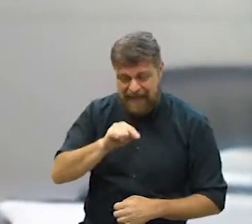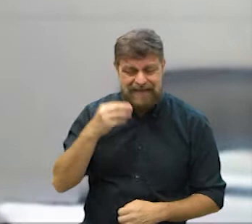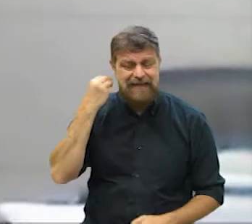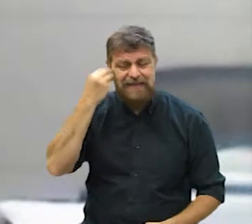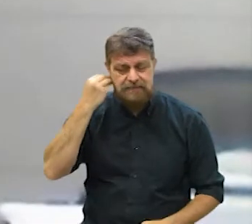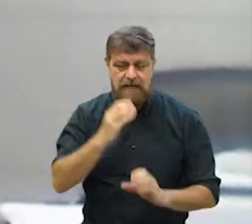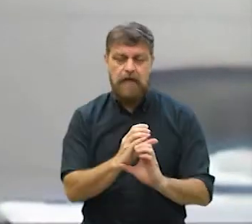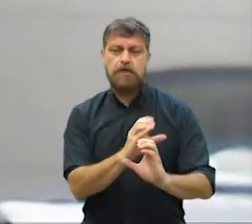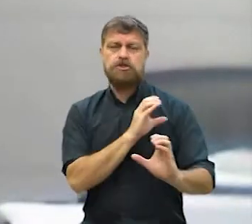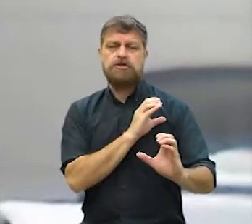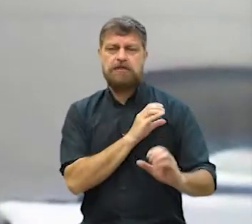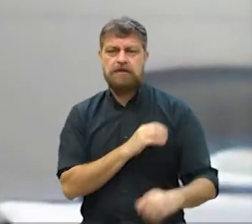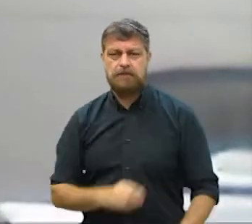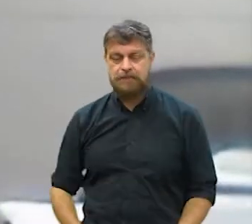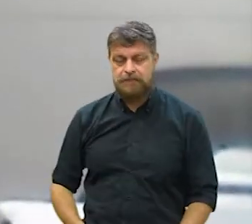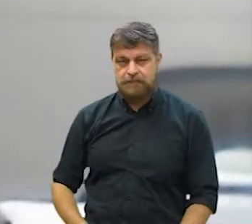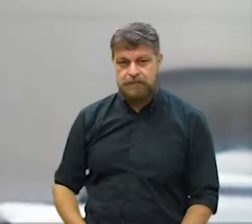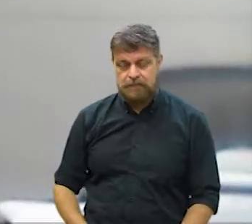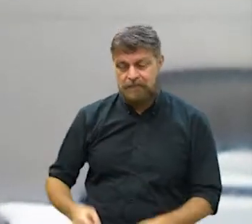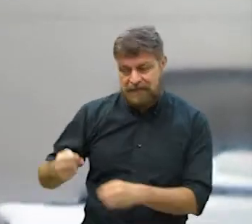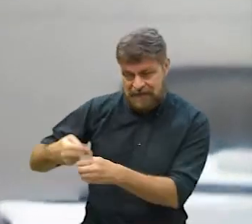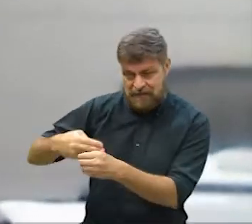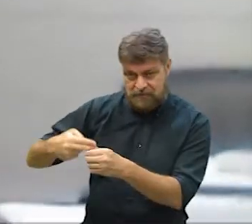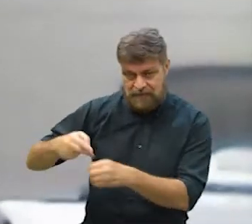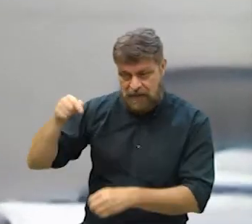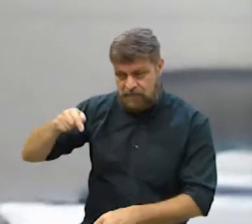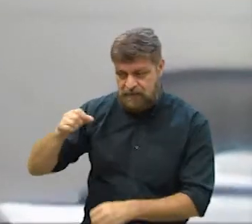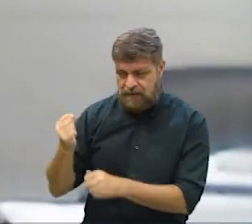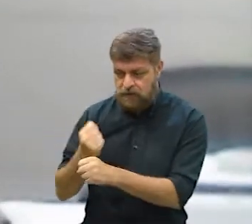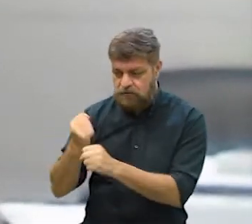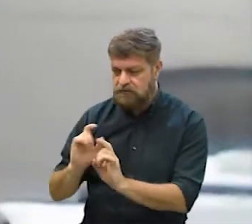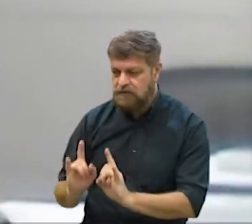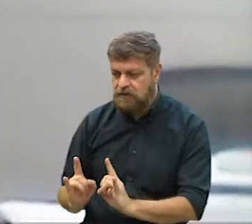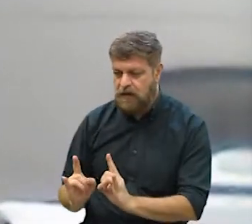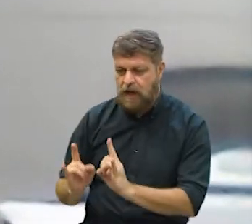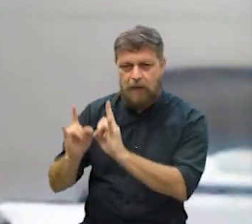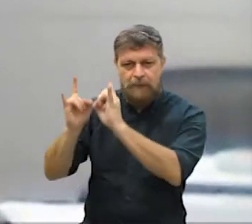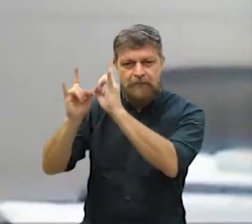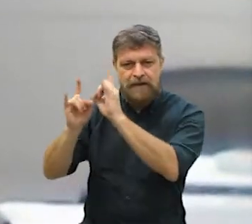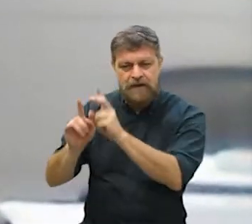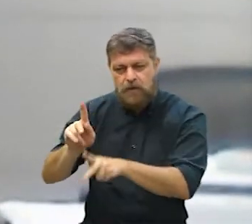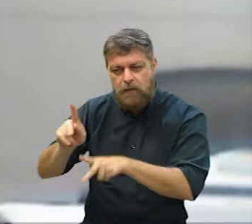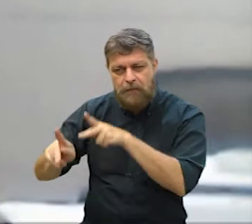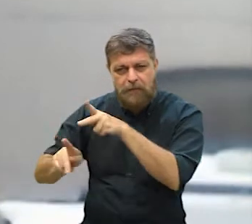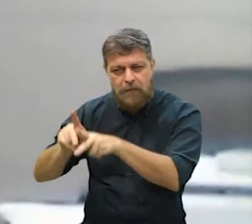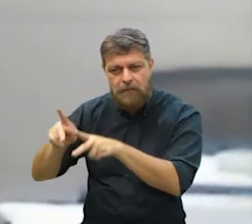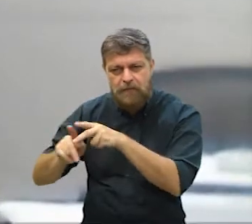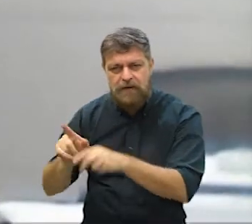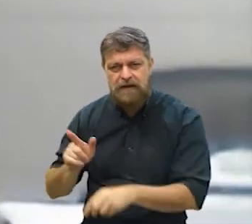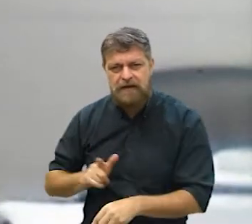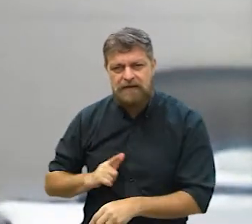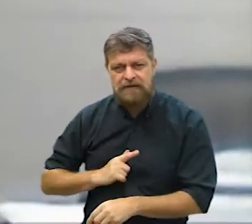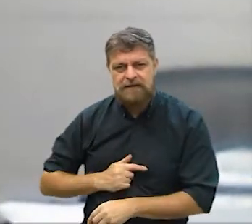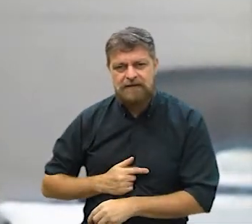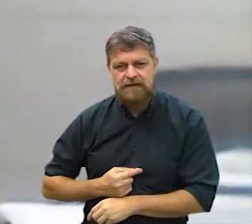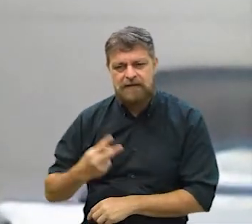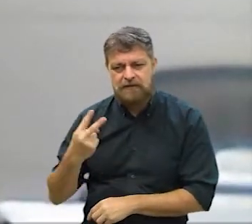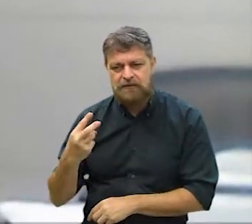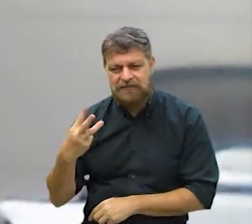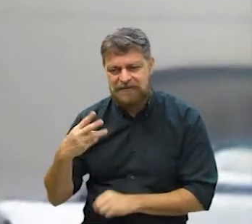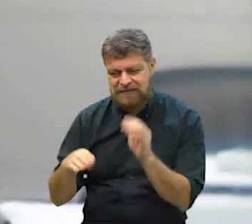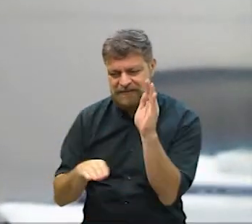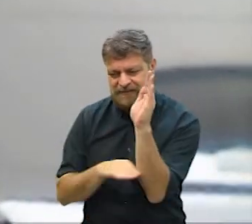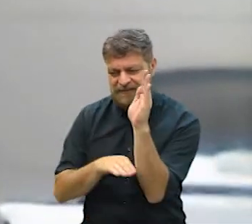experiência nessa área, engenheiro. Lá na Unicamp, ele fez aqueles predinhos lá, popular, são prédios de 2 ou